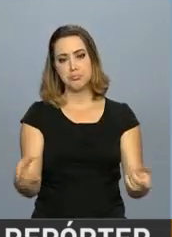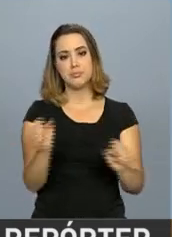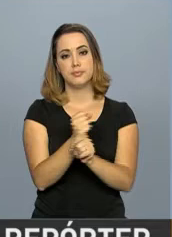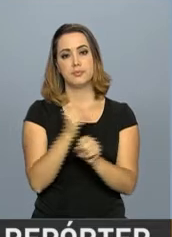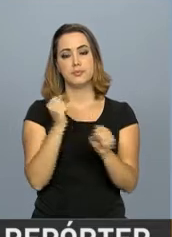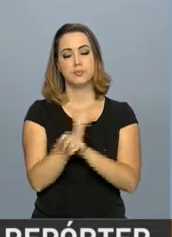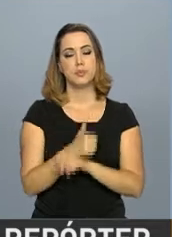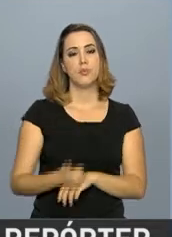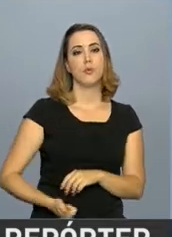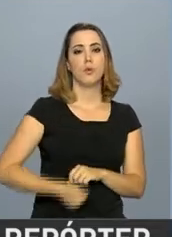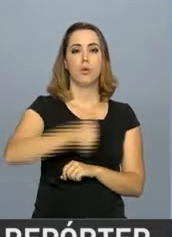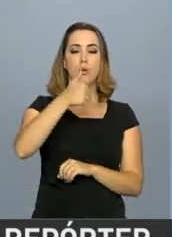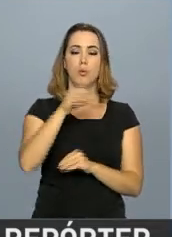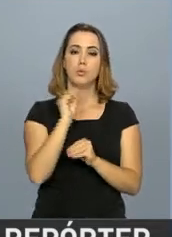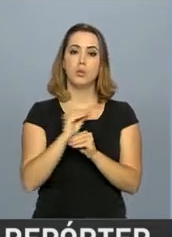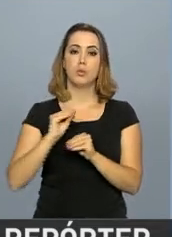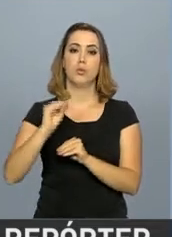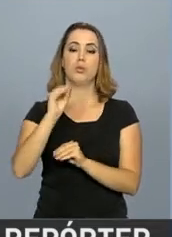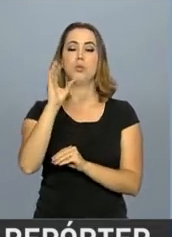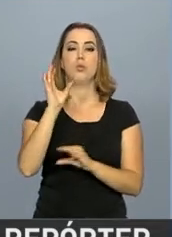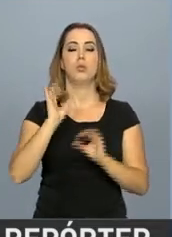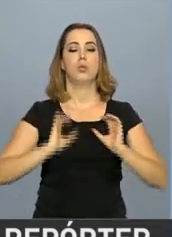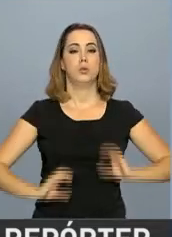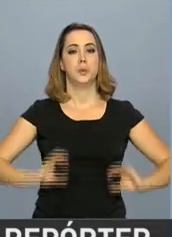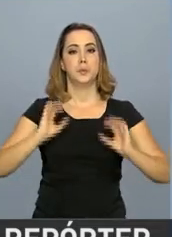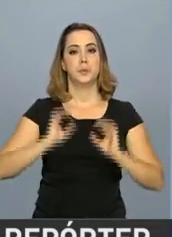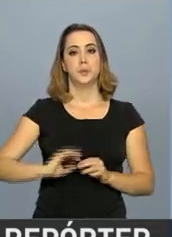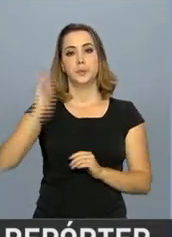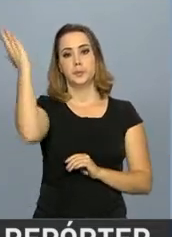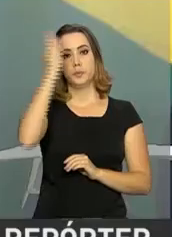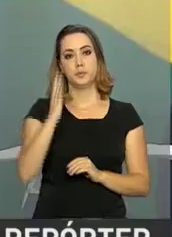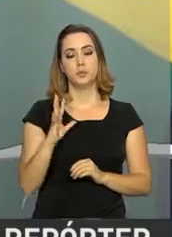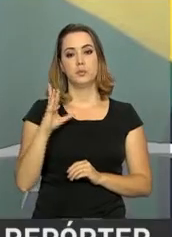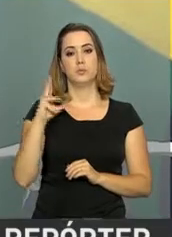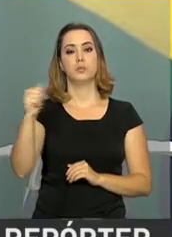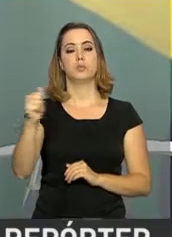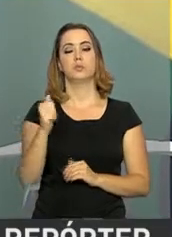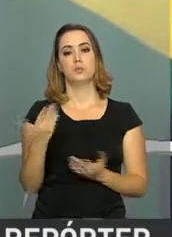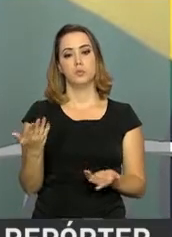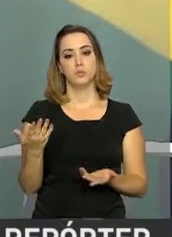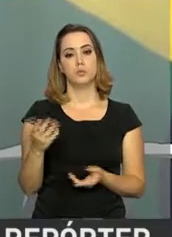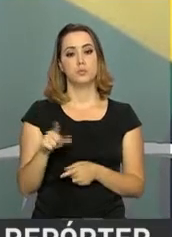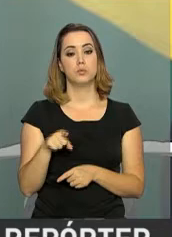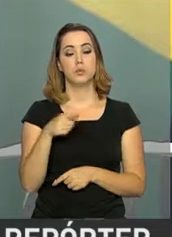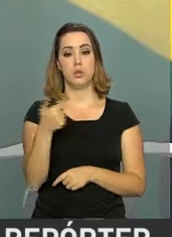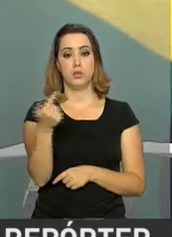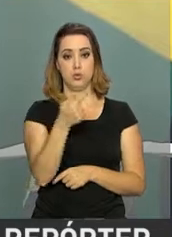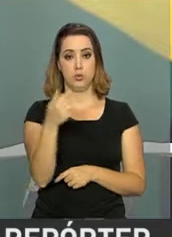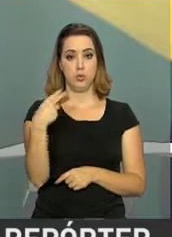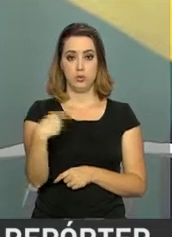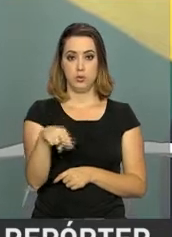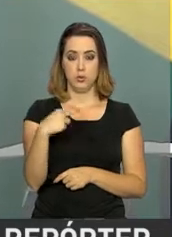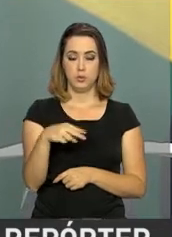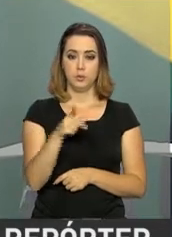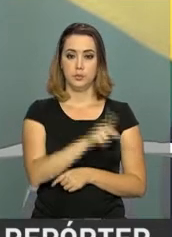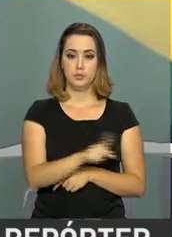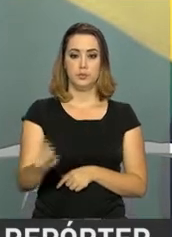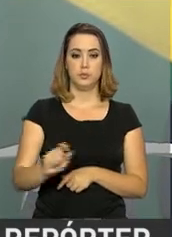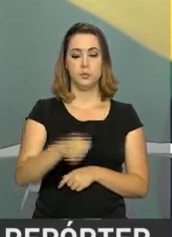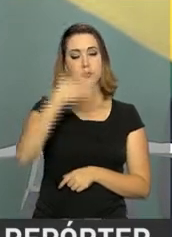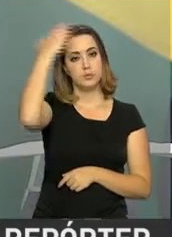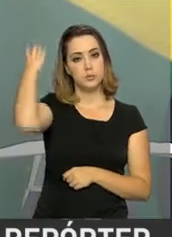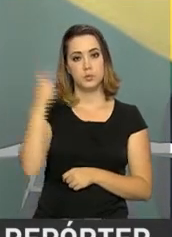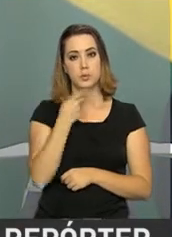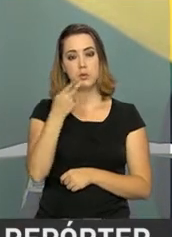melhor atendimento ao cidadão brasileiro em todo o brasil no dia 7 de novembro o presidente michel temer afirmou